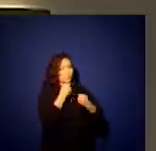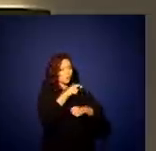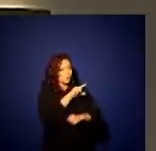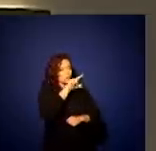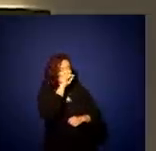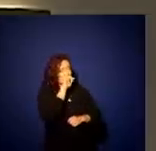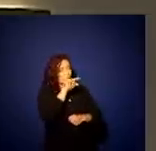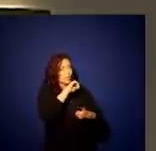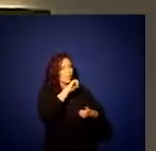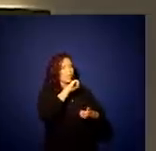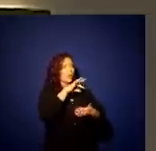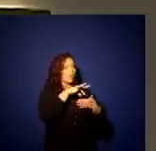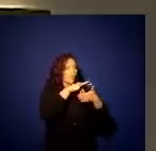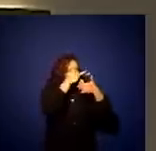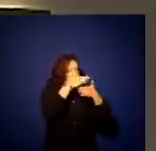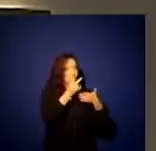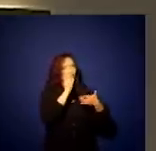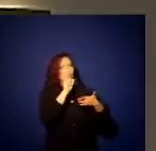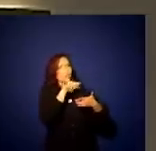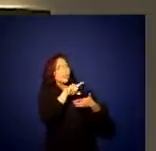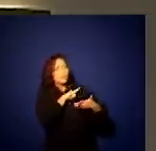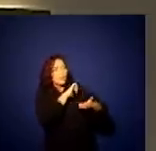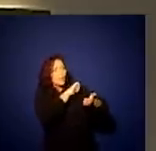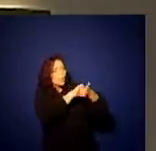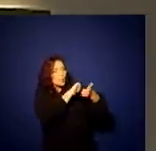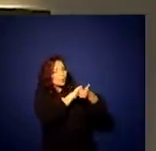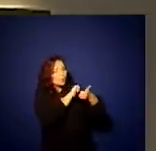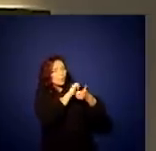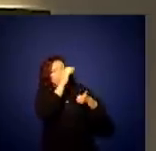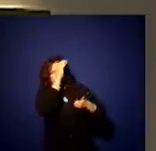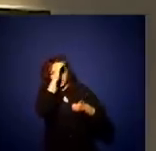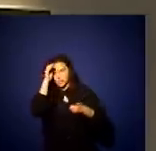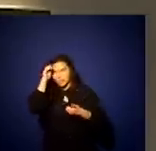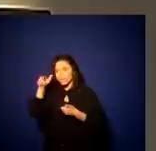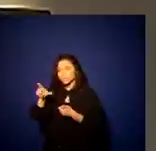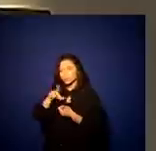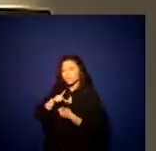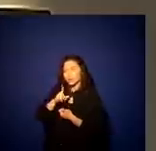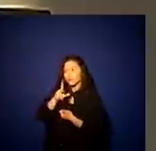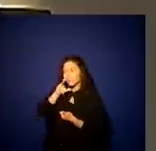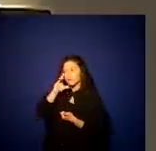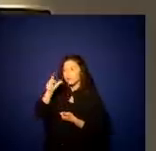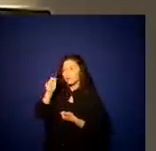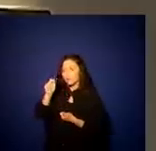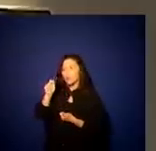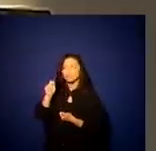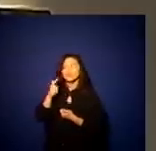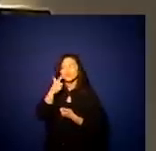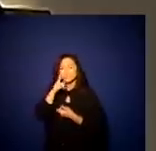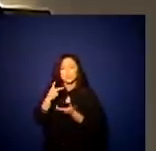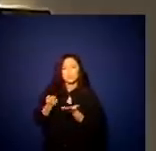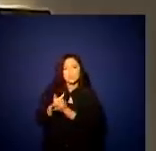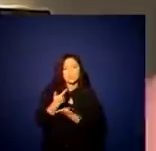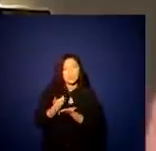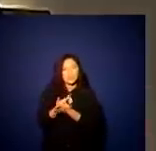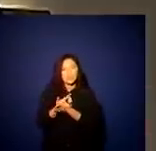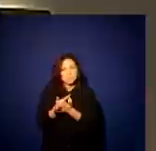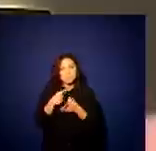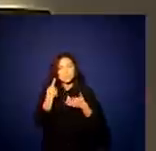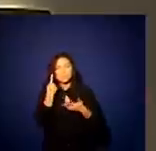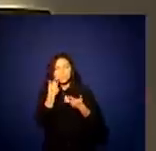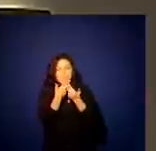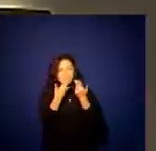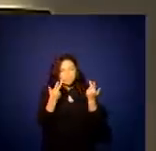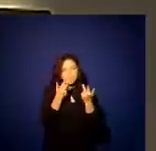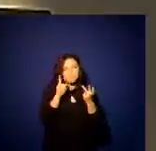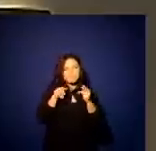tá com qualidade com o cliente com maior poder te compra Eu ainda continuo nesse qual e uma coisa que a pandemia e todo o cenários